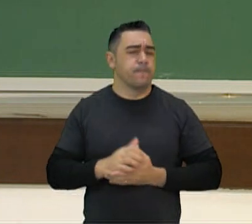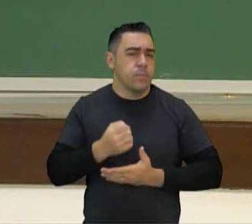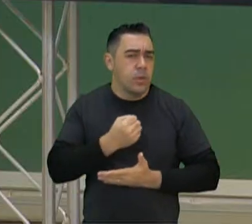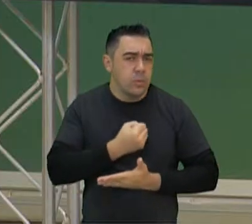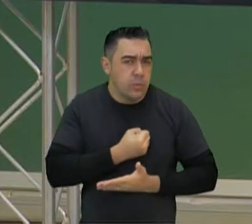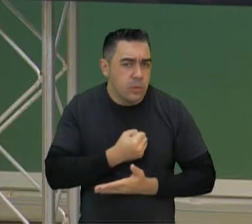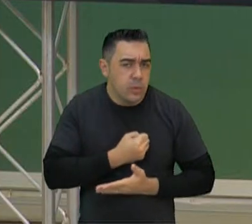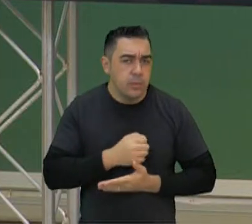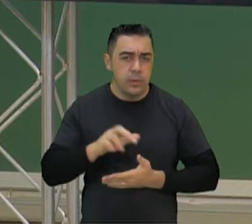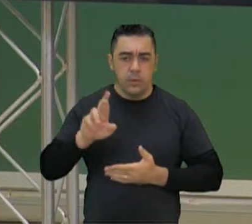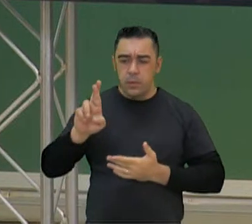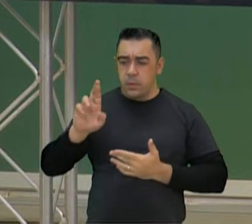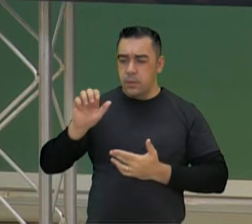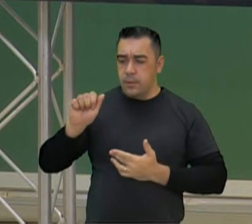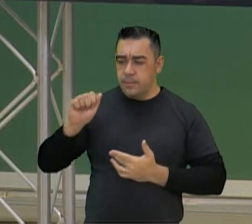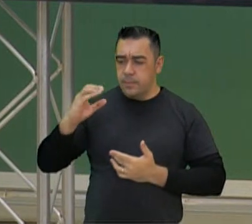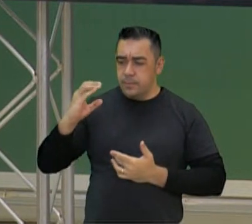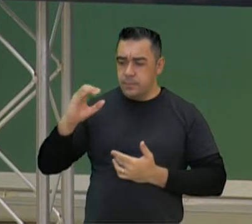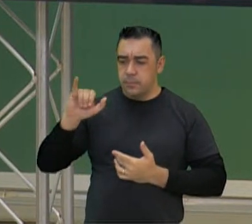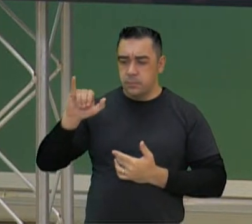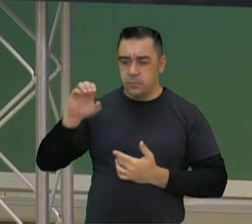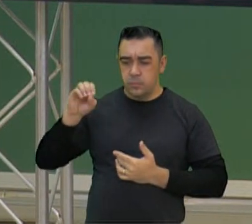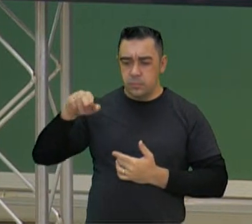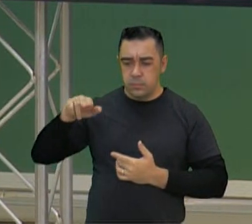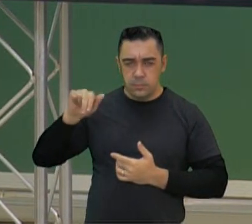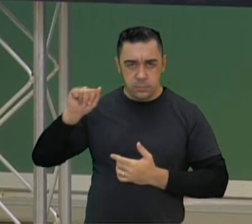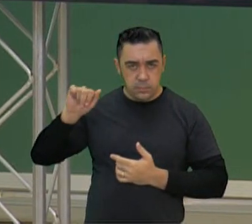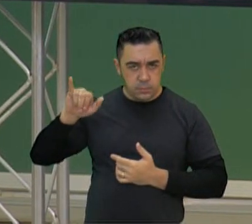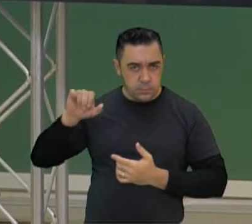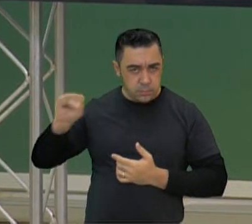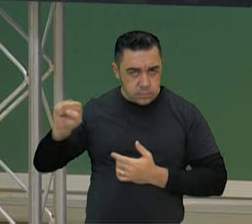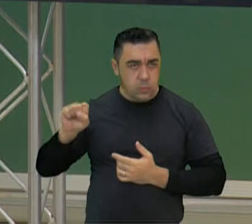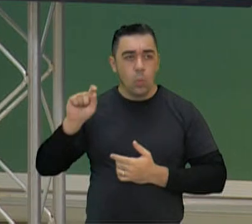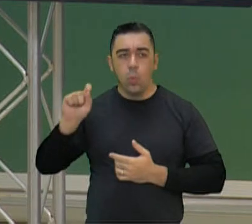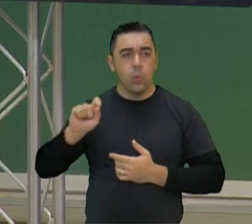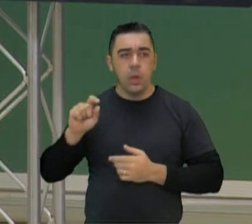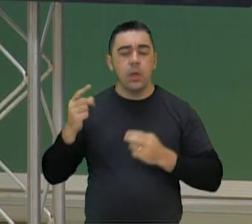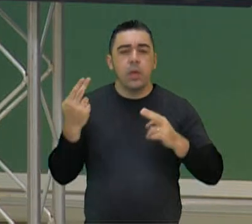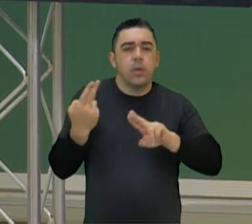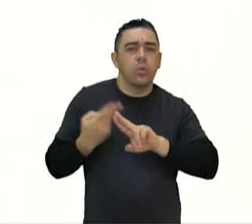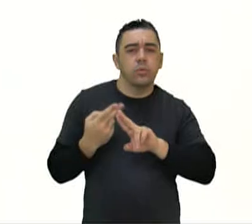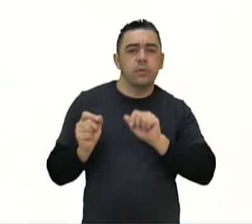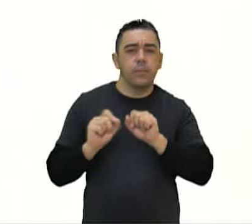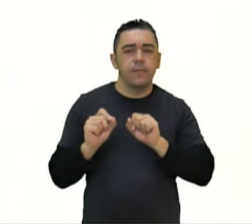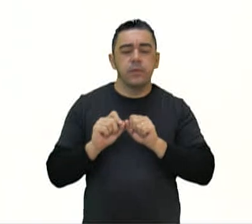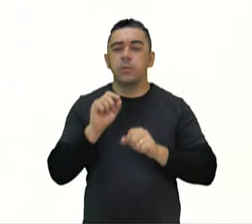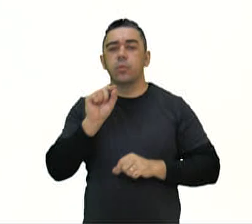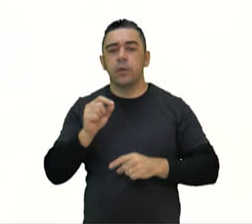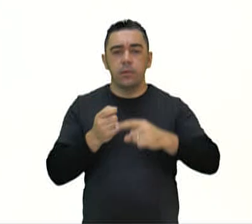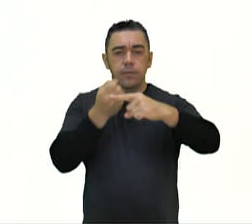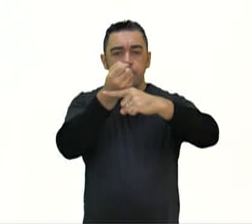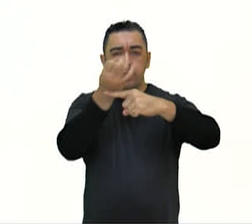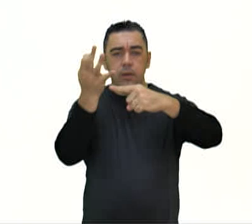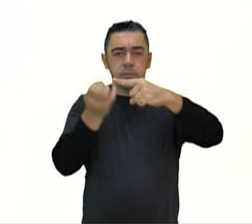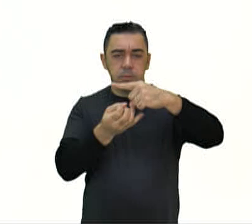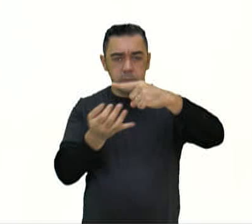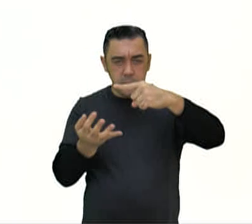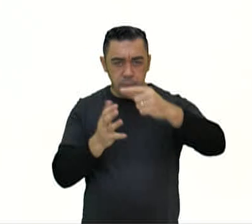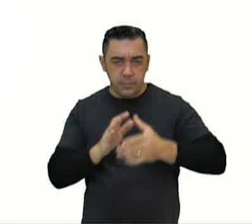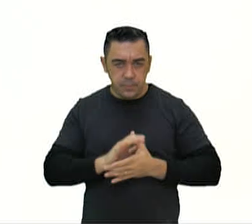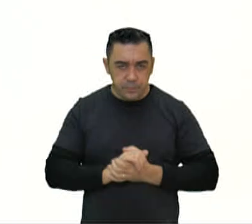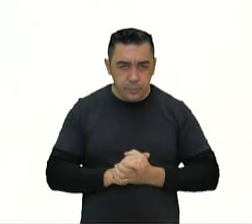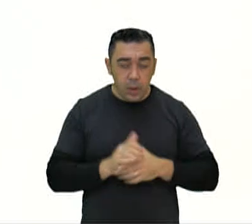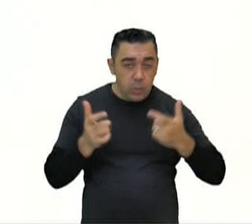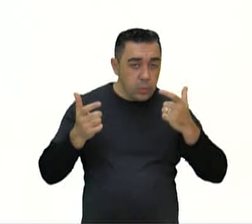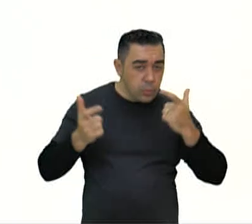números racionais são usados para representar frações de unidade. Sua localização